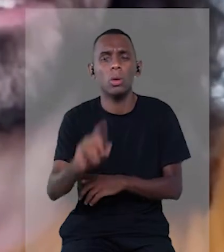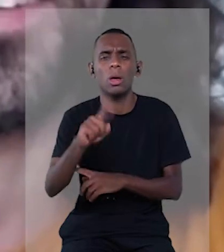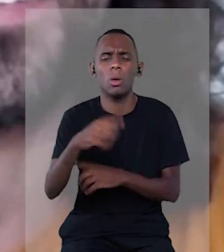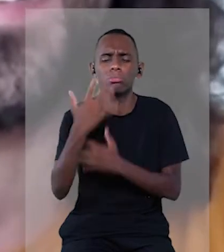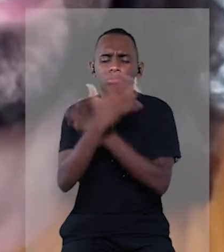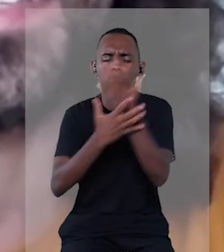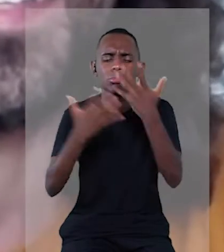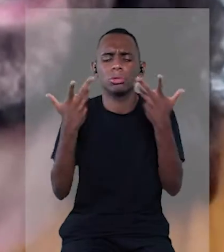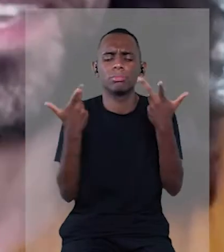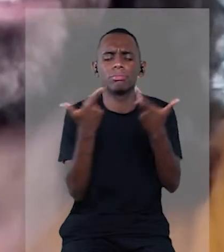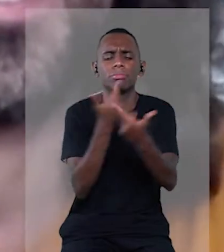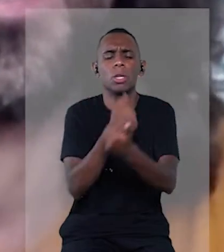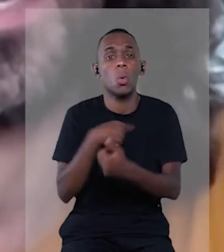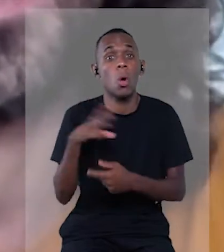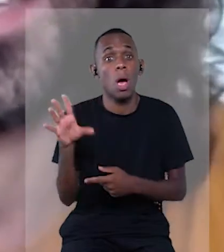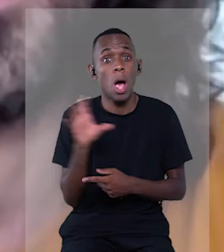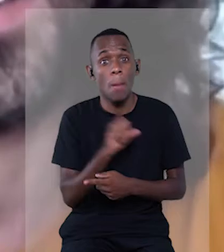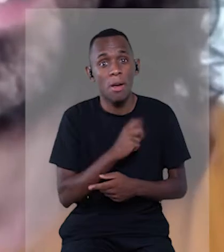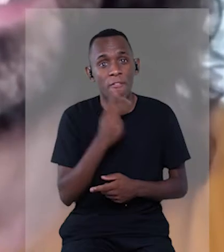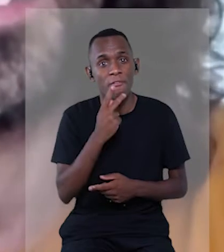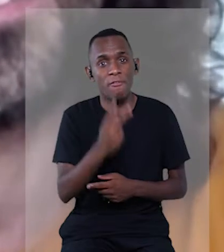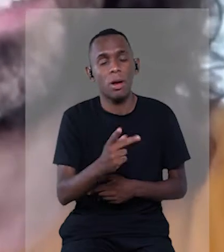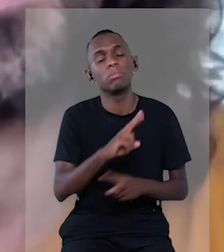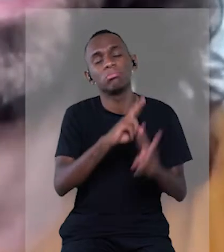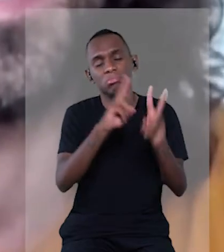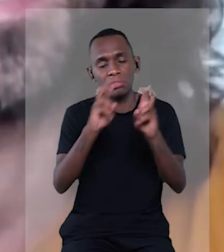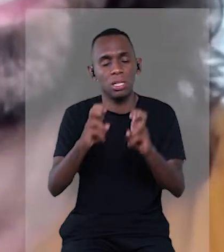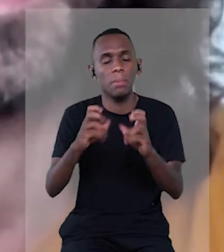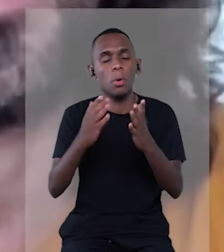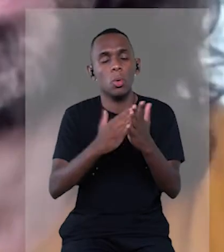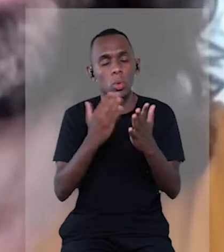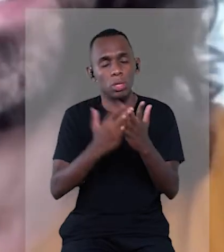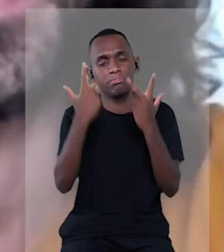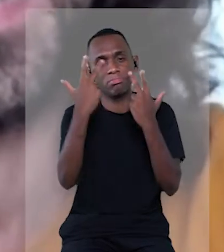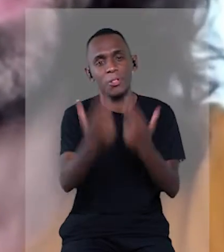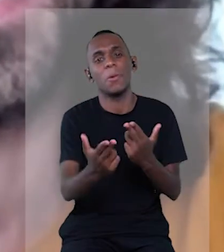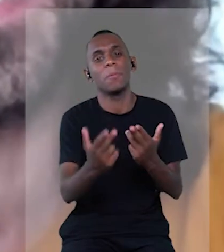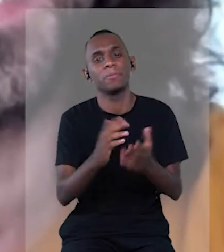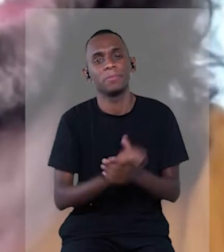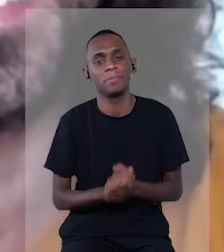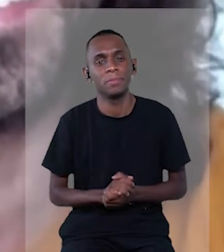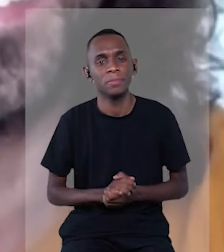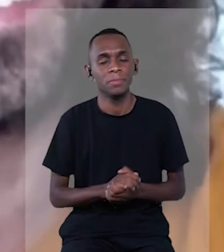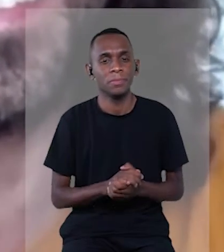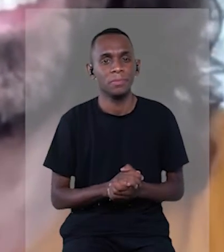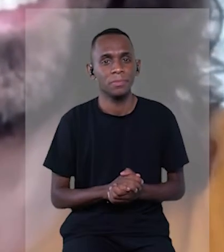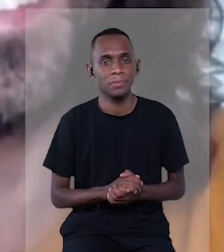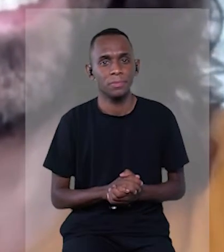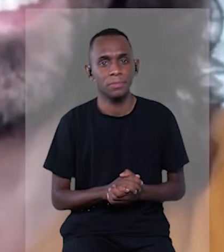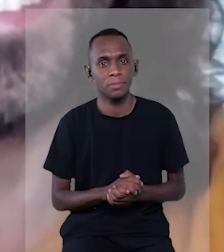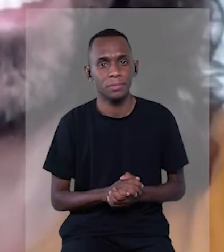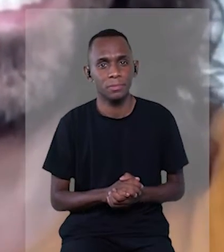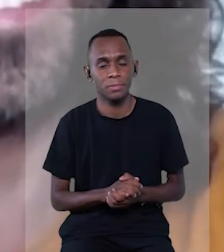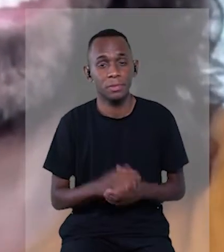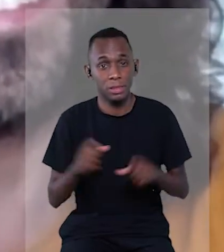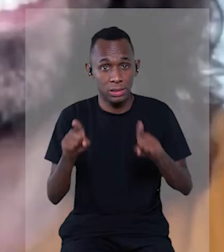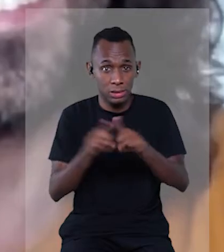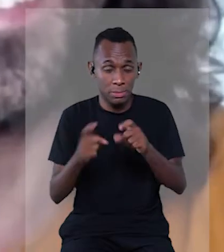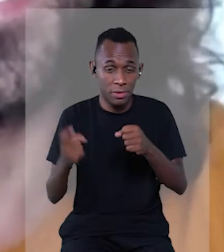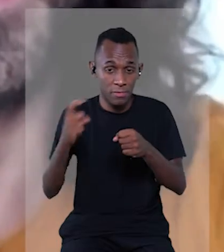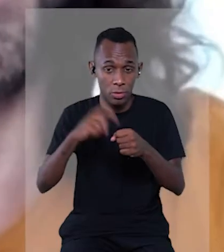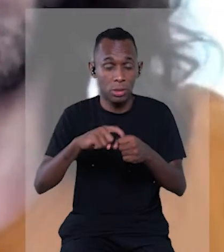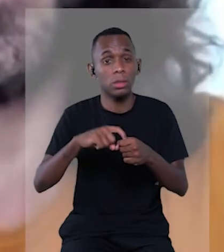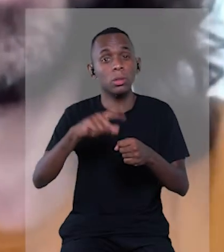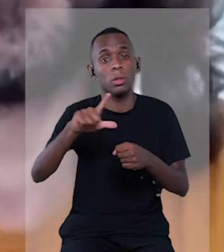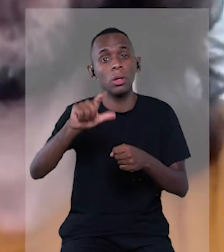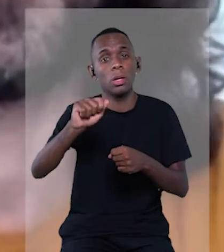linda, que eu adoro, e ele fala dos escafandristas. Escafandristas. E voltando também